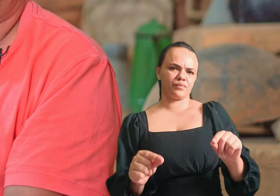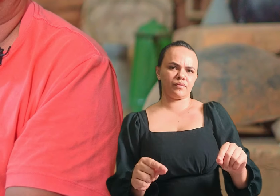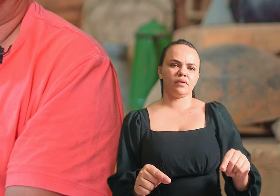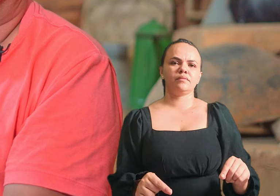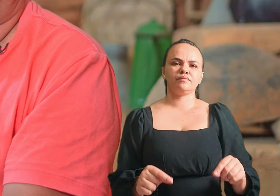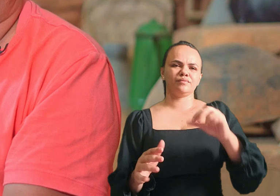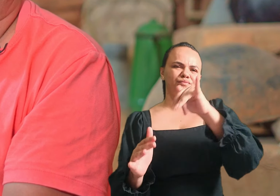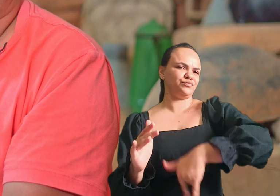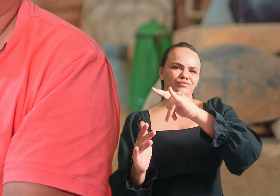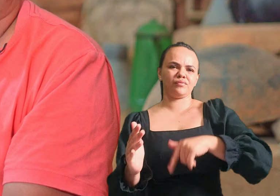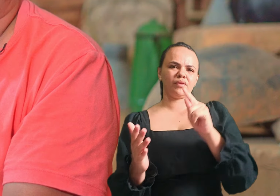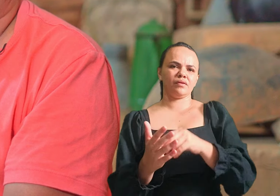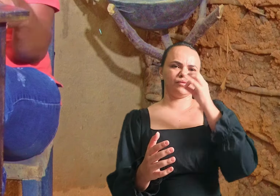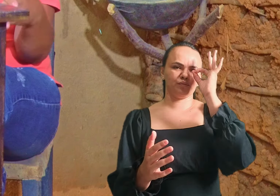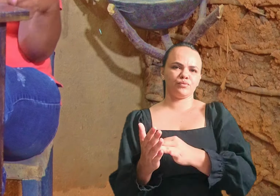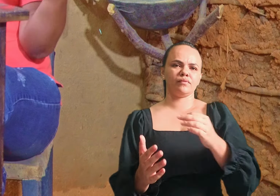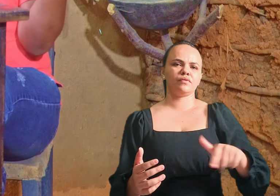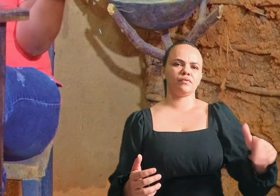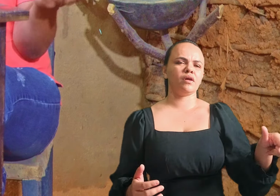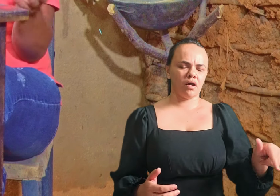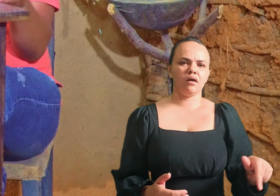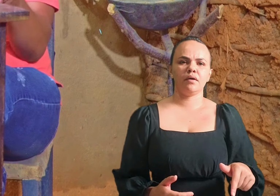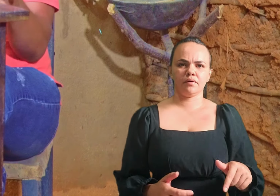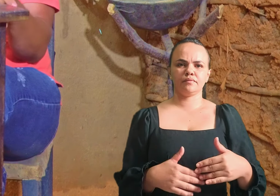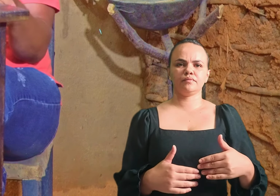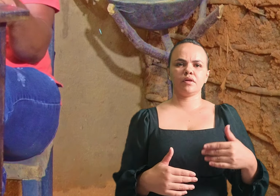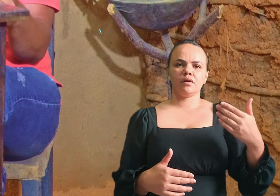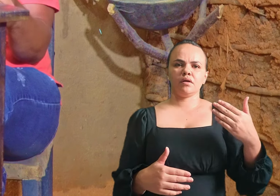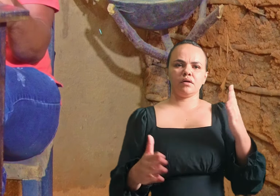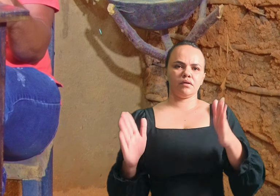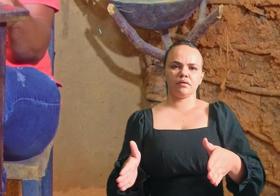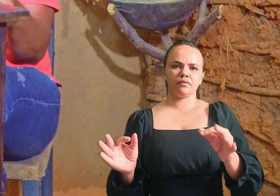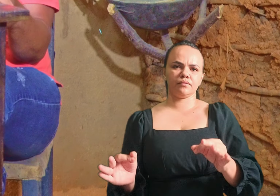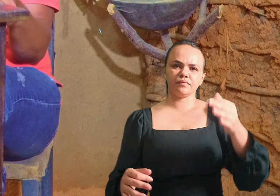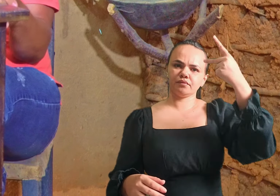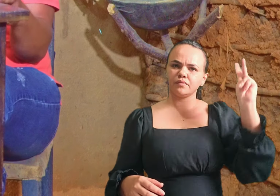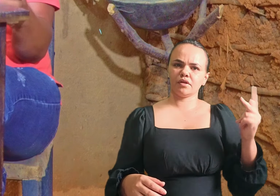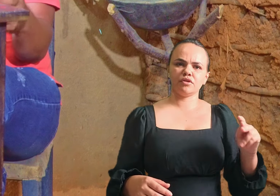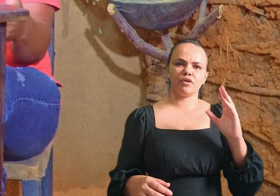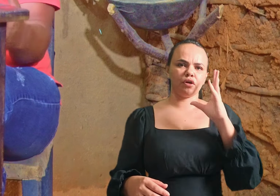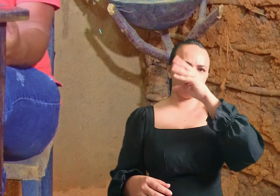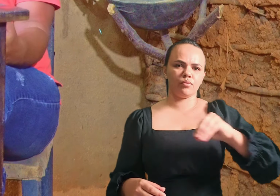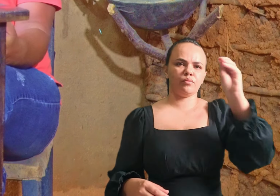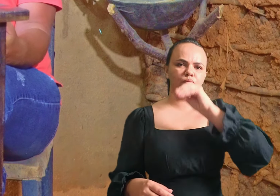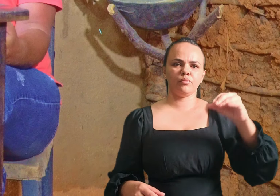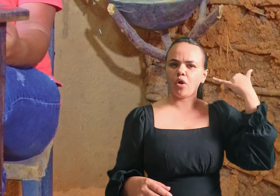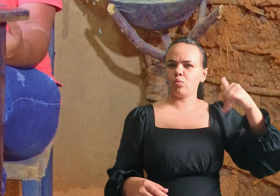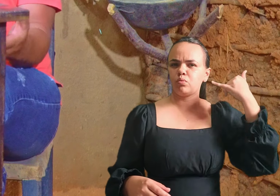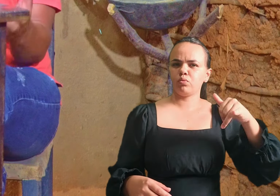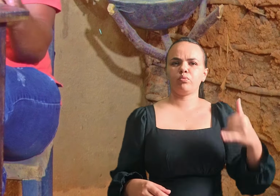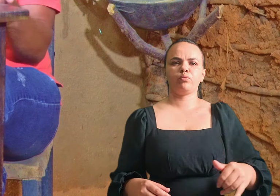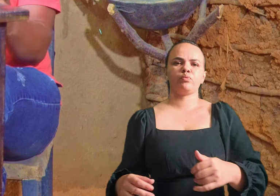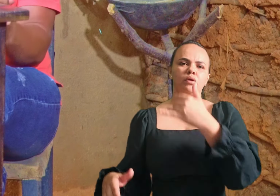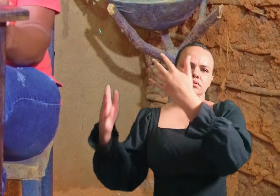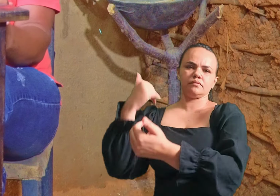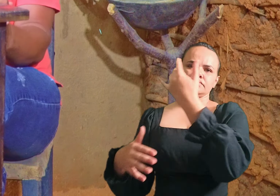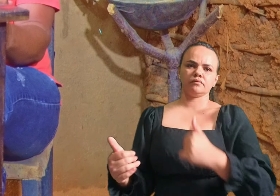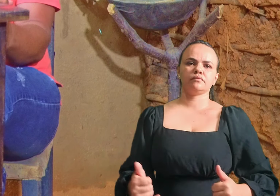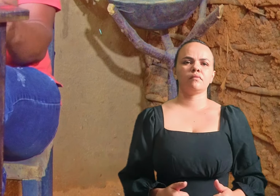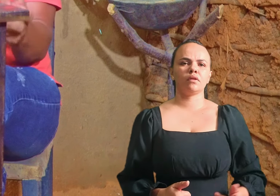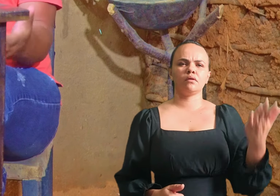documentos a oralidade a história oral os mais antigos cuidaram de trazer alguma coisa pra gente